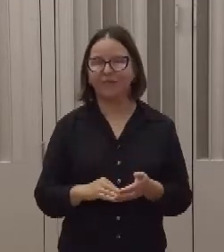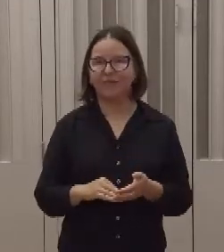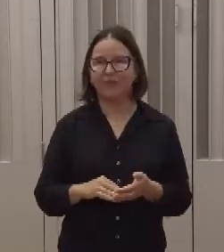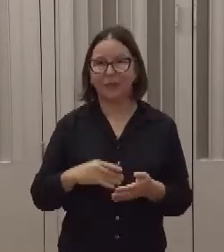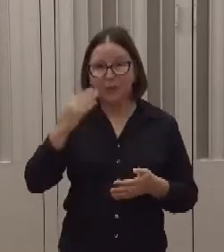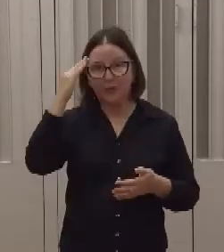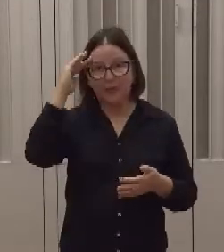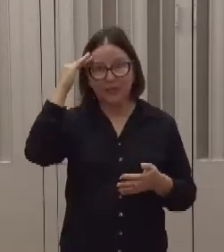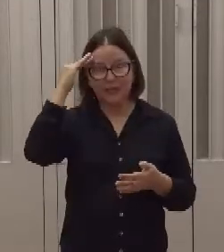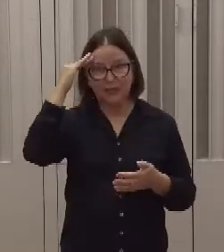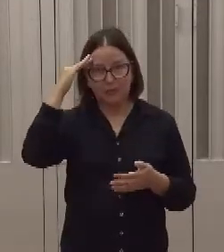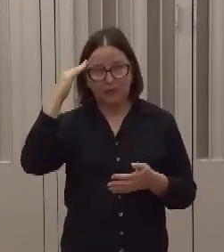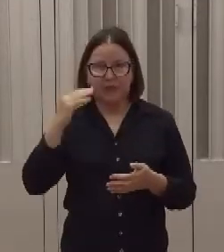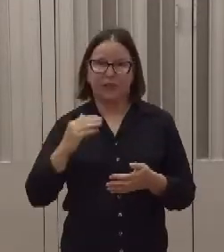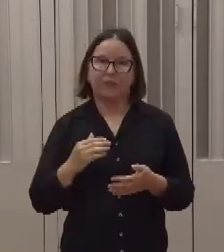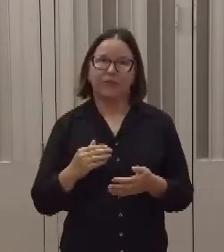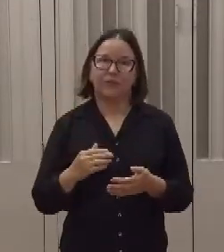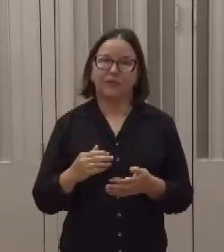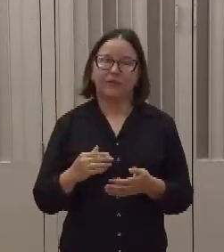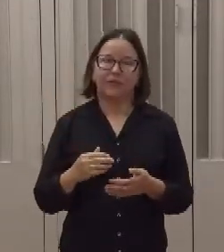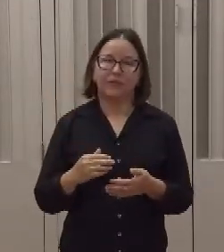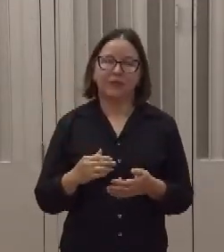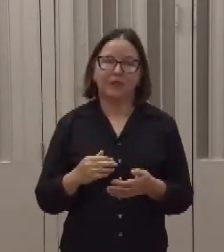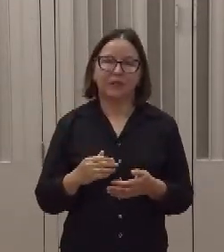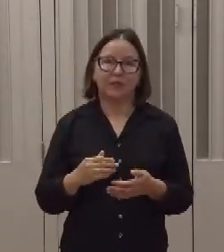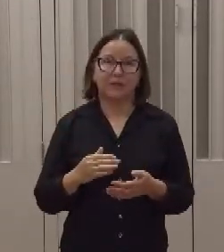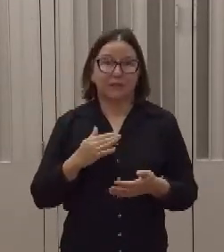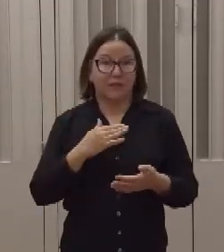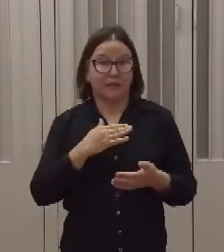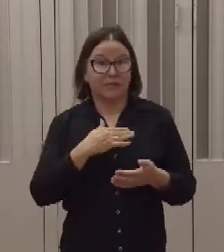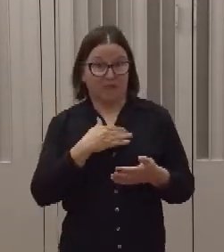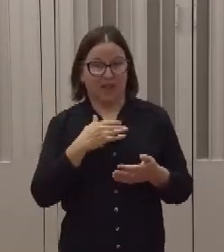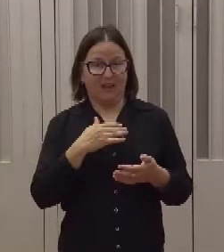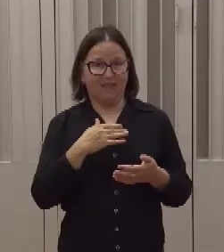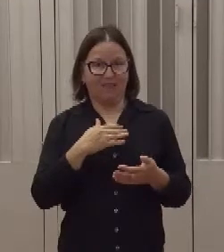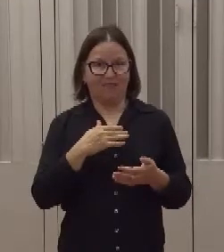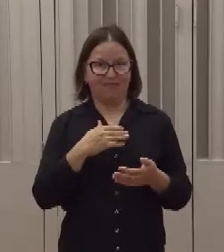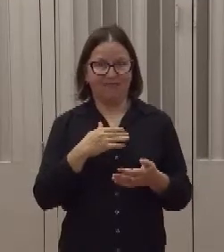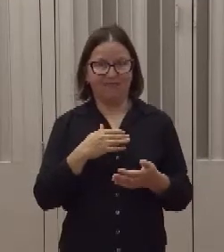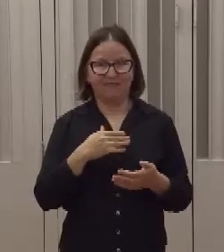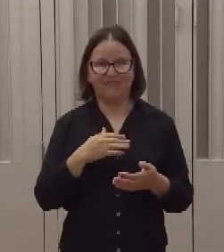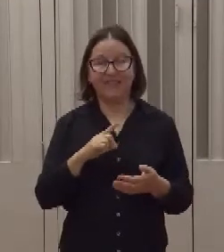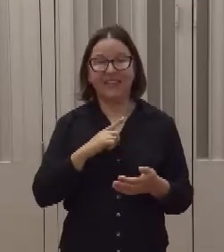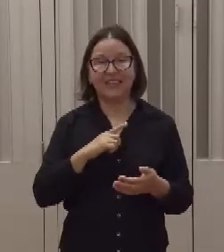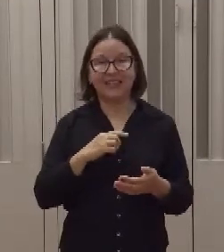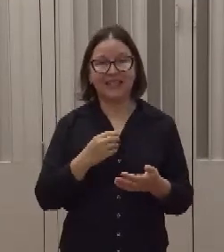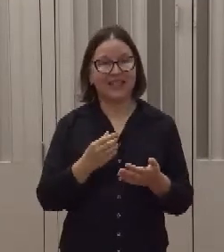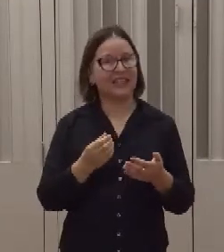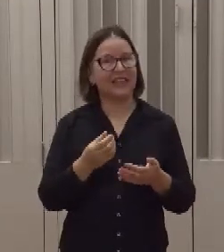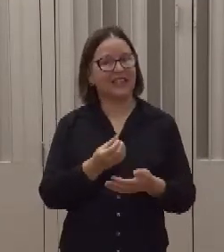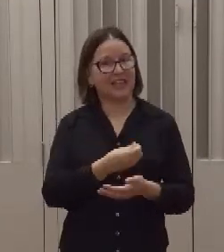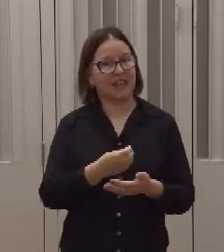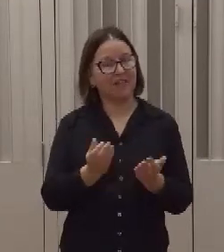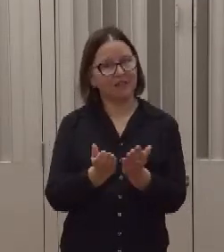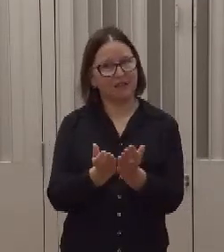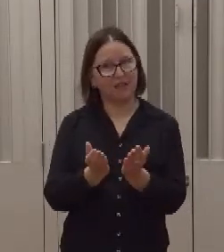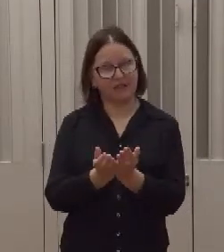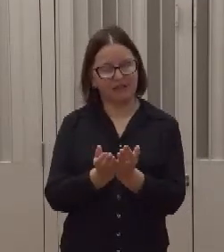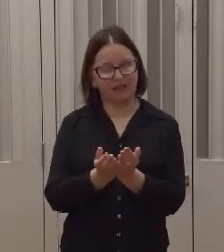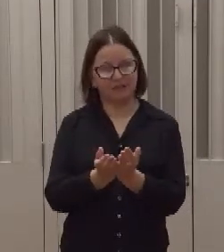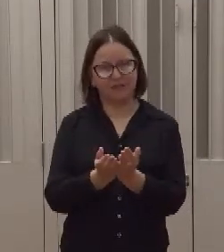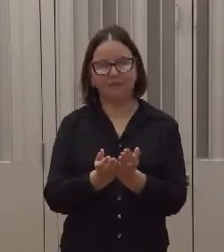que isso tem na vida cristã, eu acredito que vai nos ajudar bastante a entender o que João está trazendo para a igreja e qual